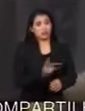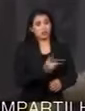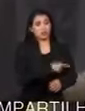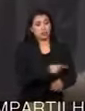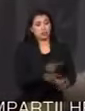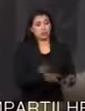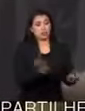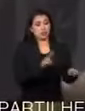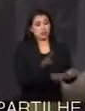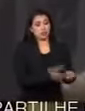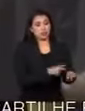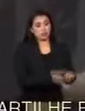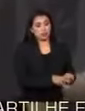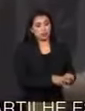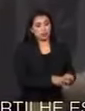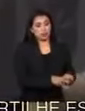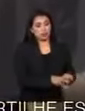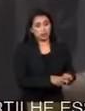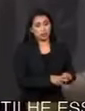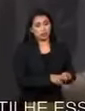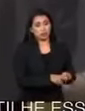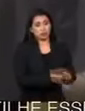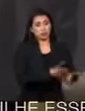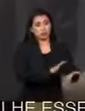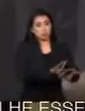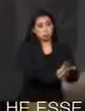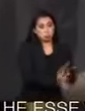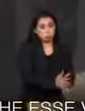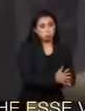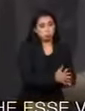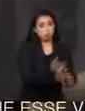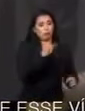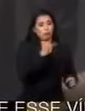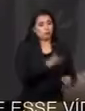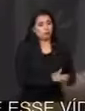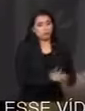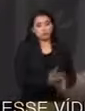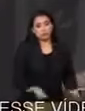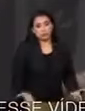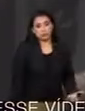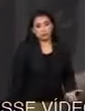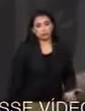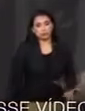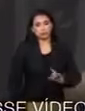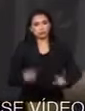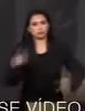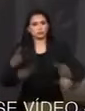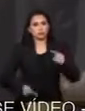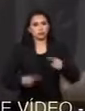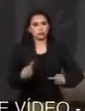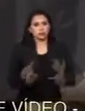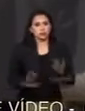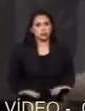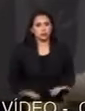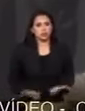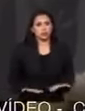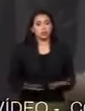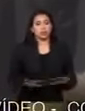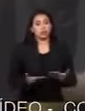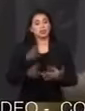condições subhumanas, em condições insustentáveis. Um debate tão sério quanto à relativização